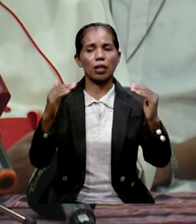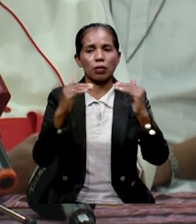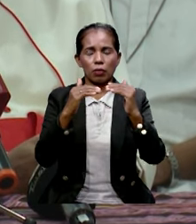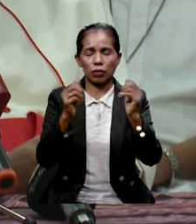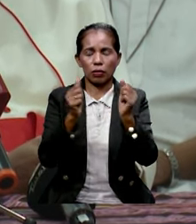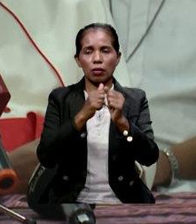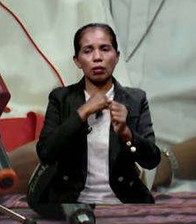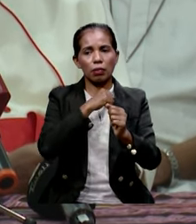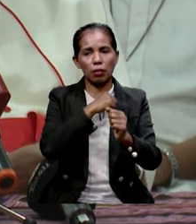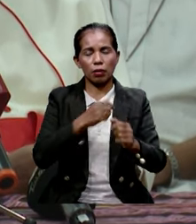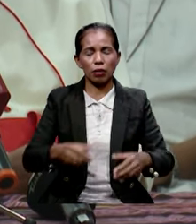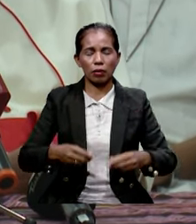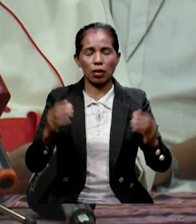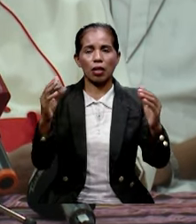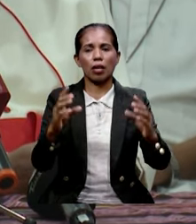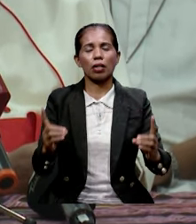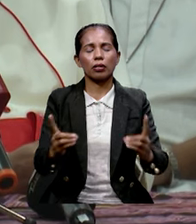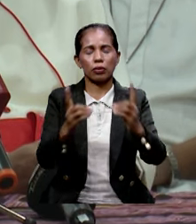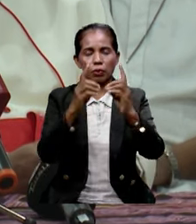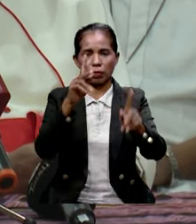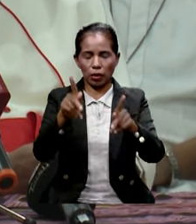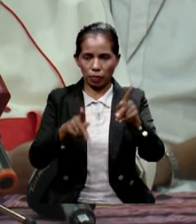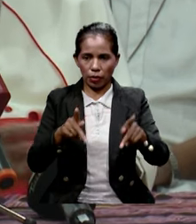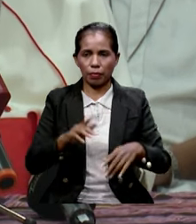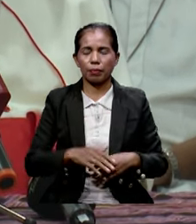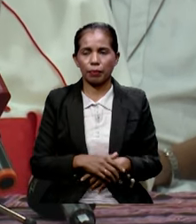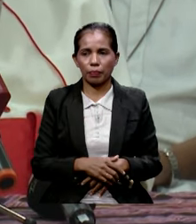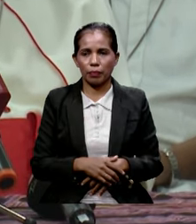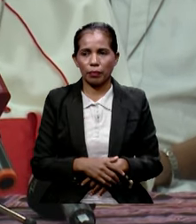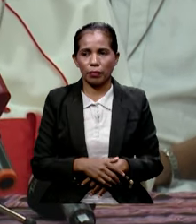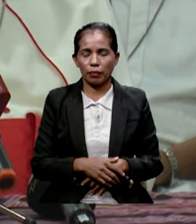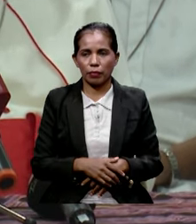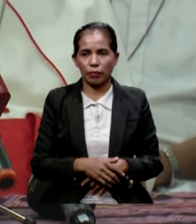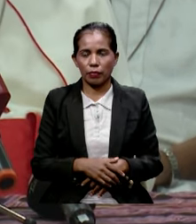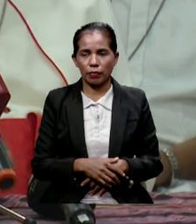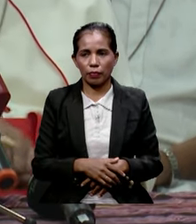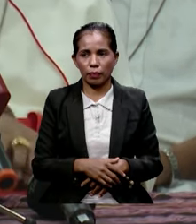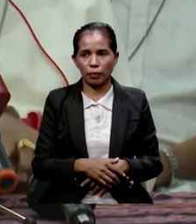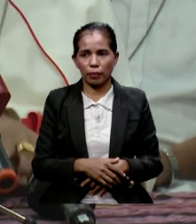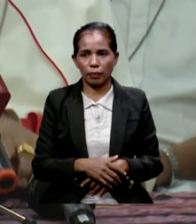Papa possa encontrar o povo. Podemos ver